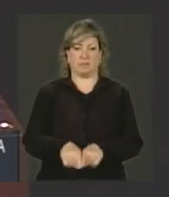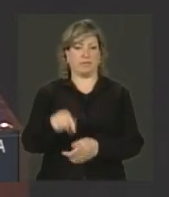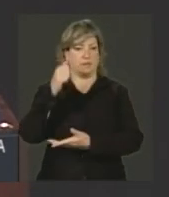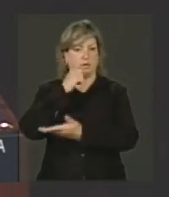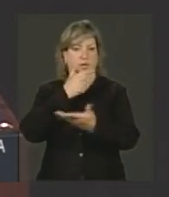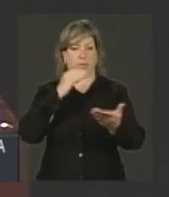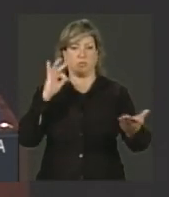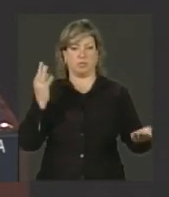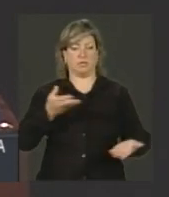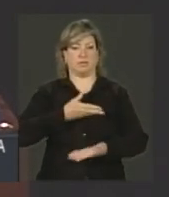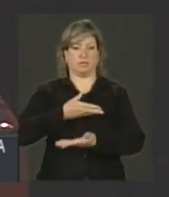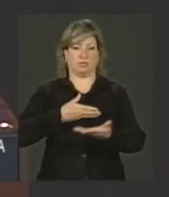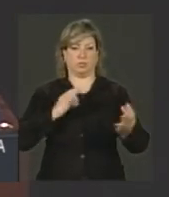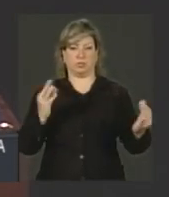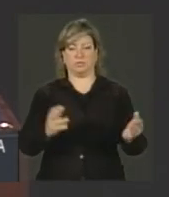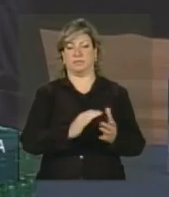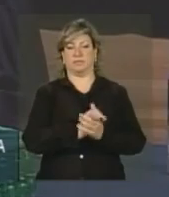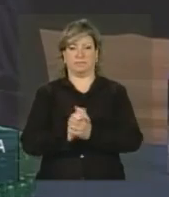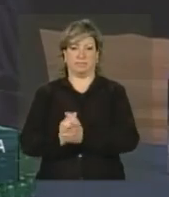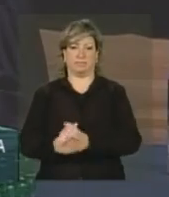senhoras, amigas e amigas.